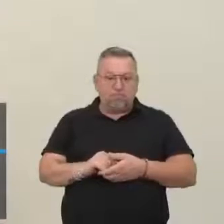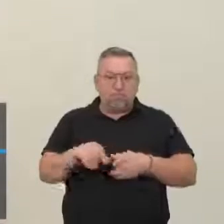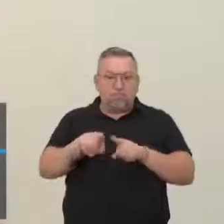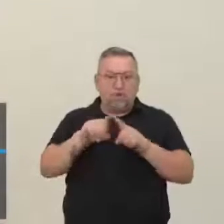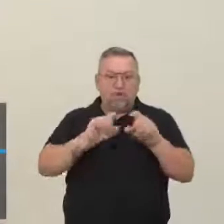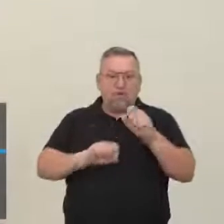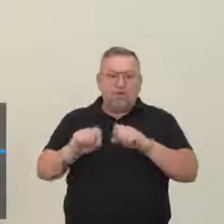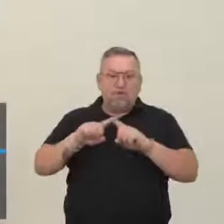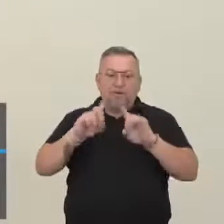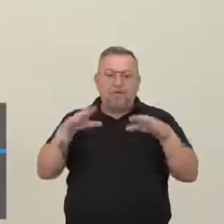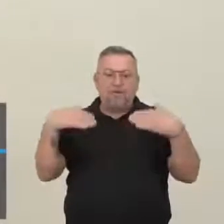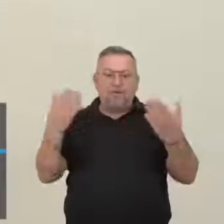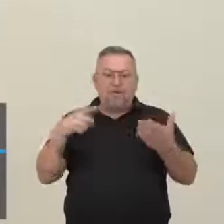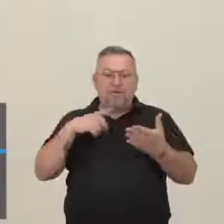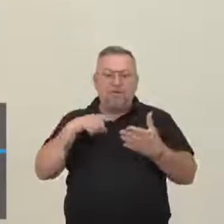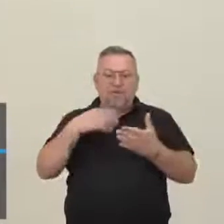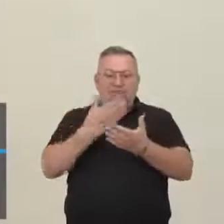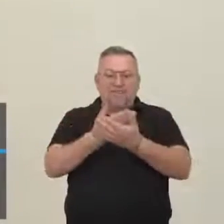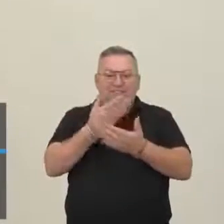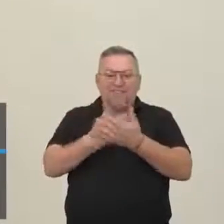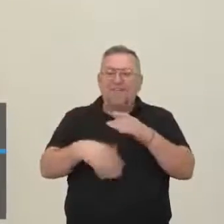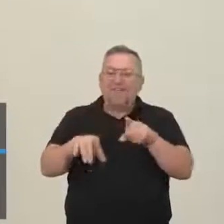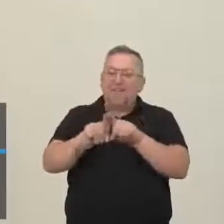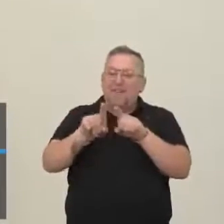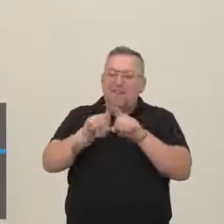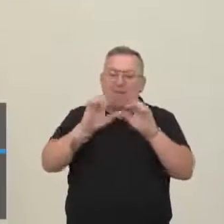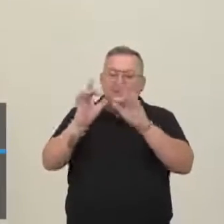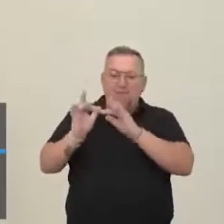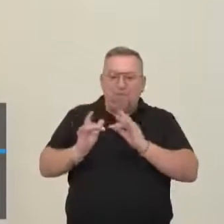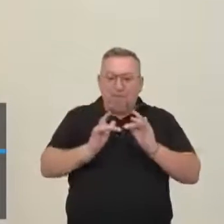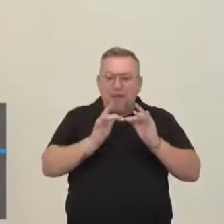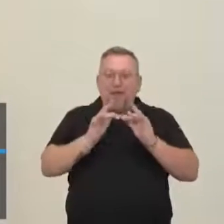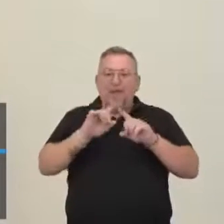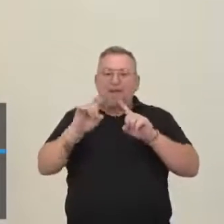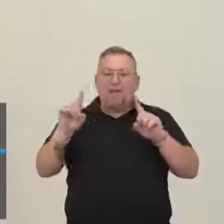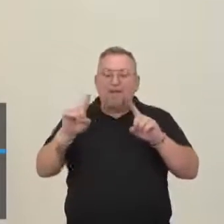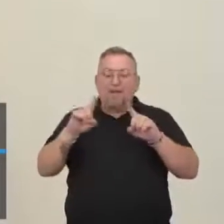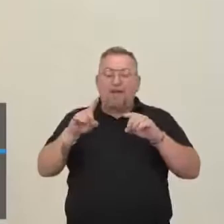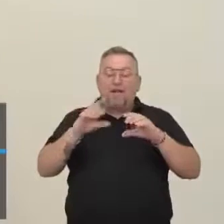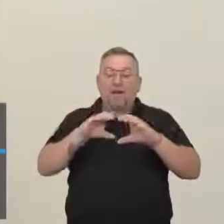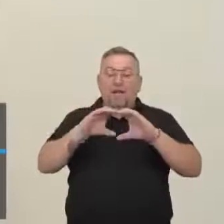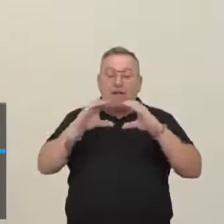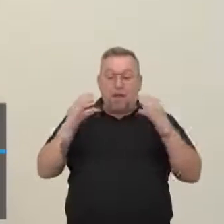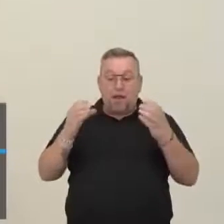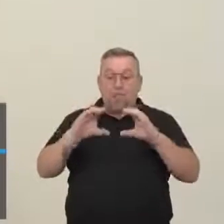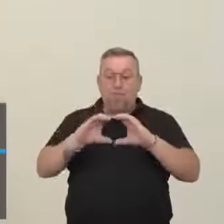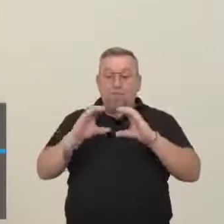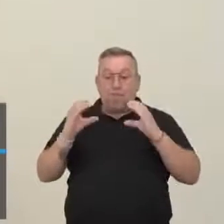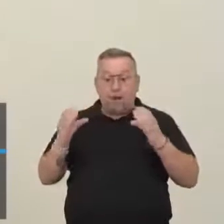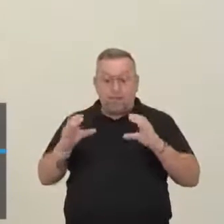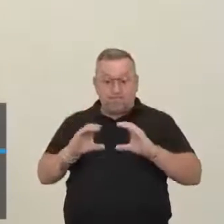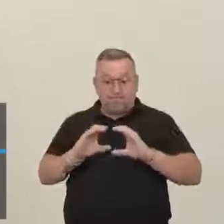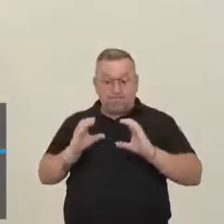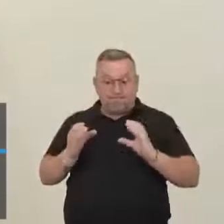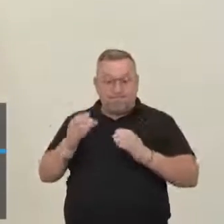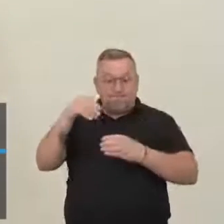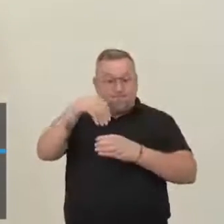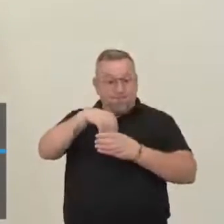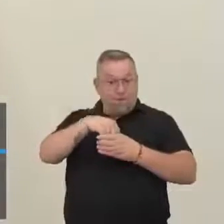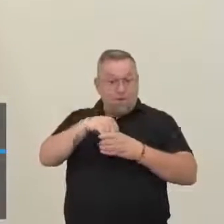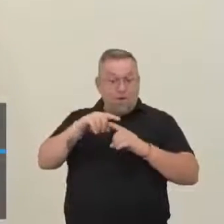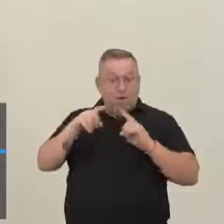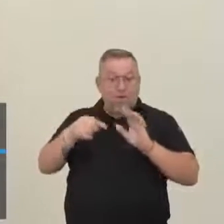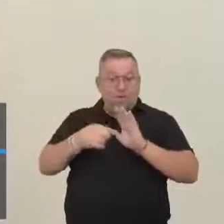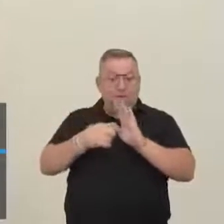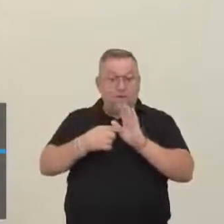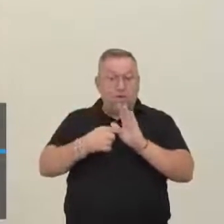esse processo que a gente vai estudar, né, a relação das camadas internas, ela, logicamente, dá um reflexo